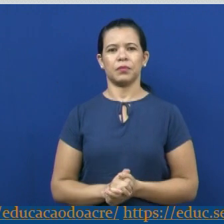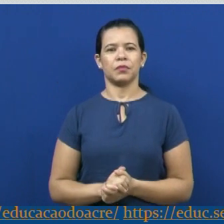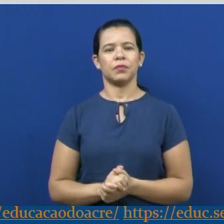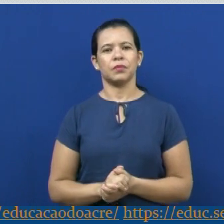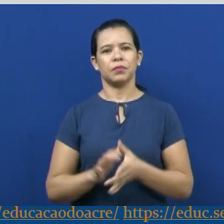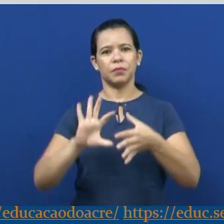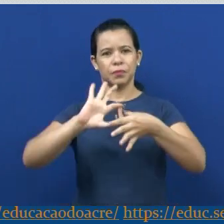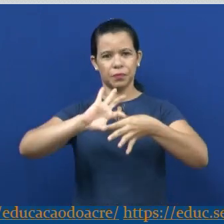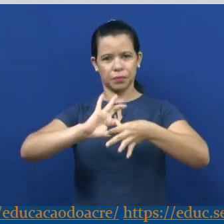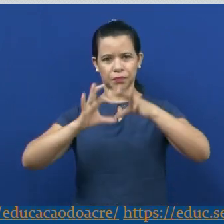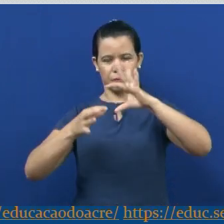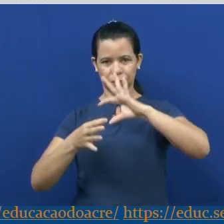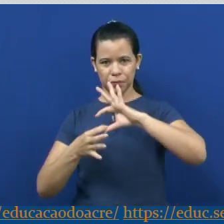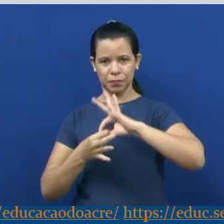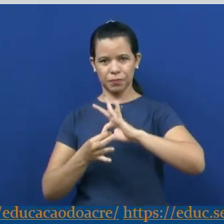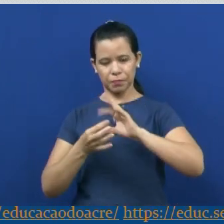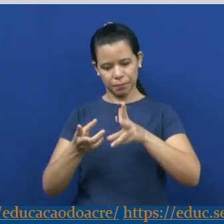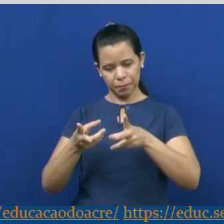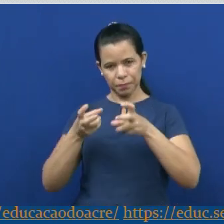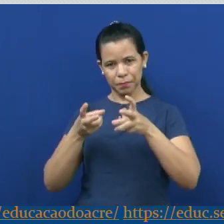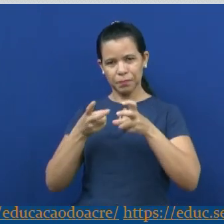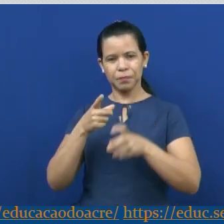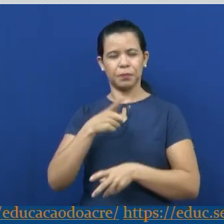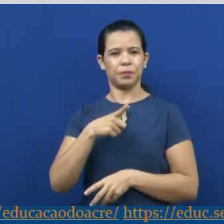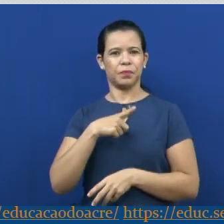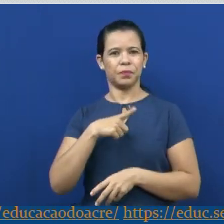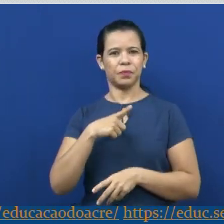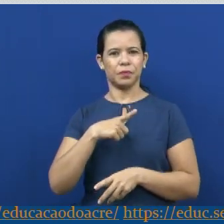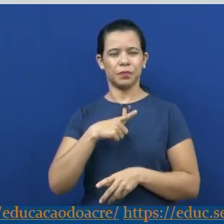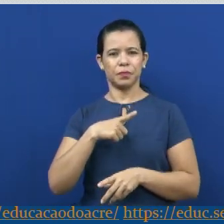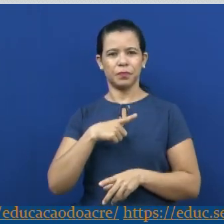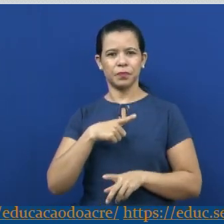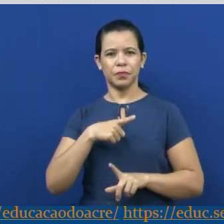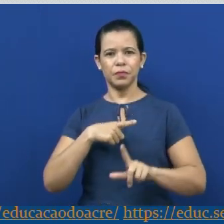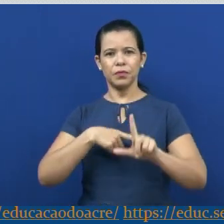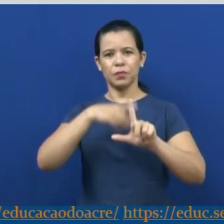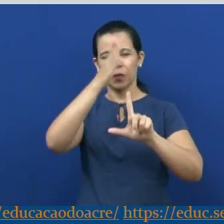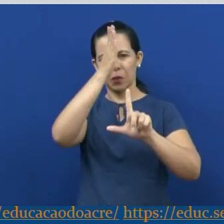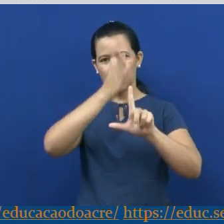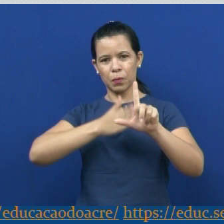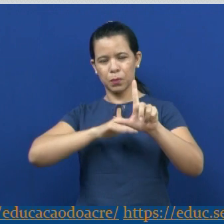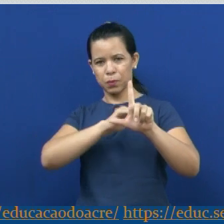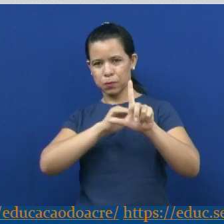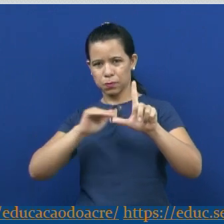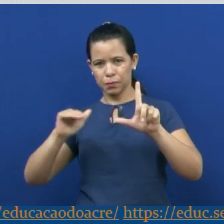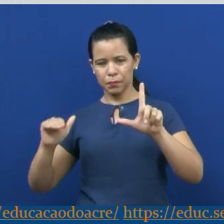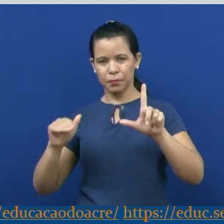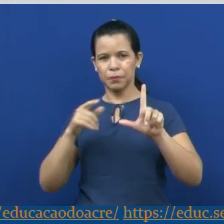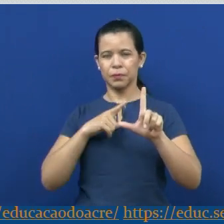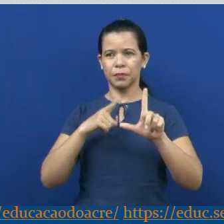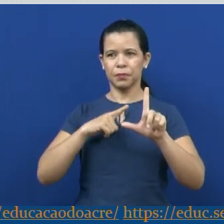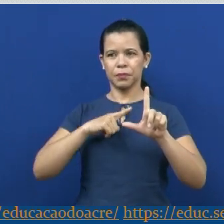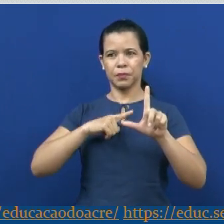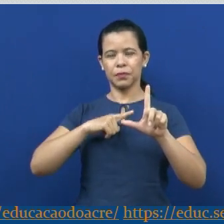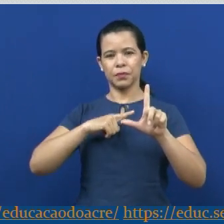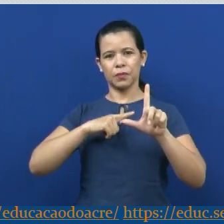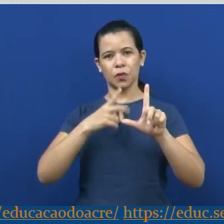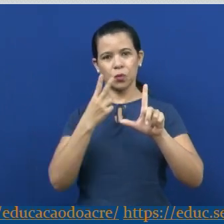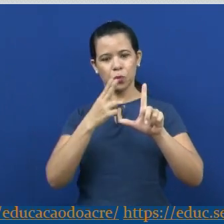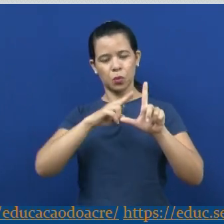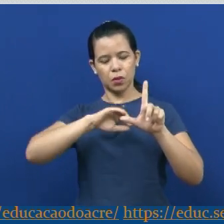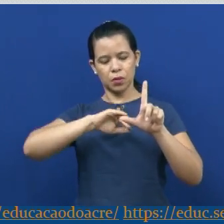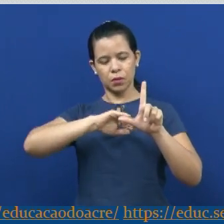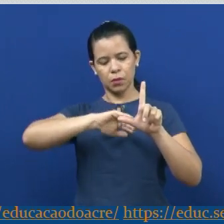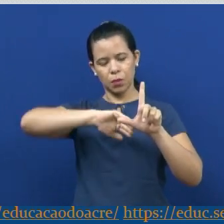Nesse contexto, vocês vão verificar que nós temos um gráfico onde ele tem duas curvas, uma